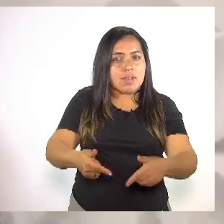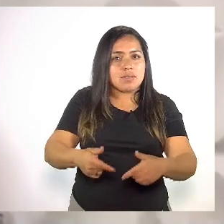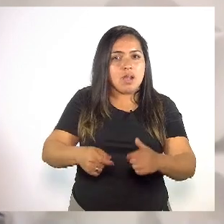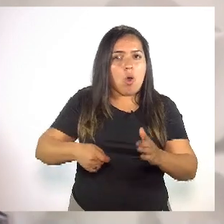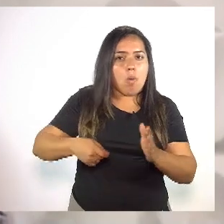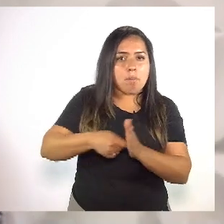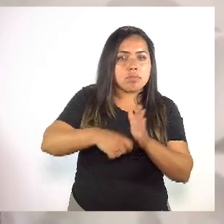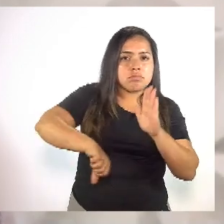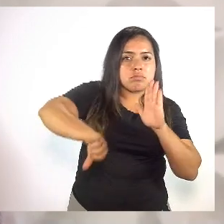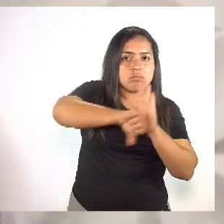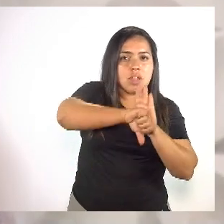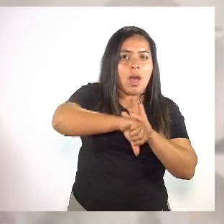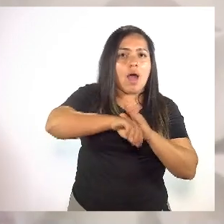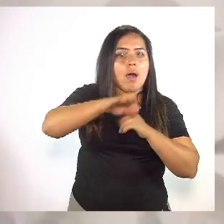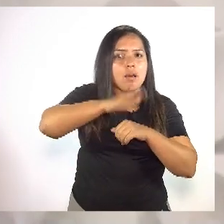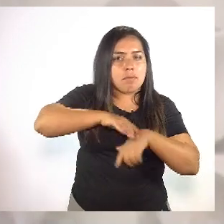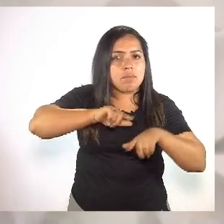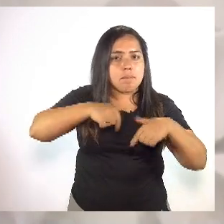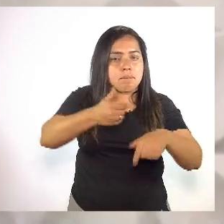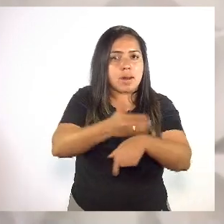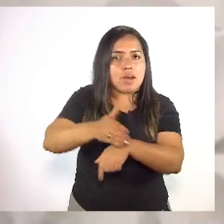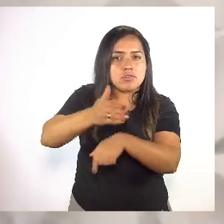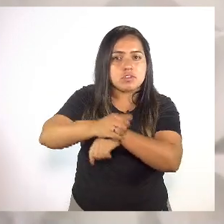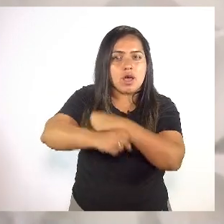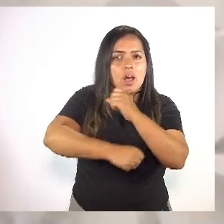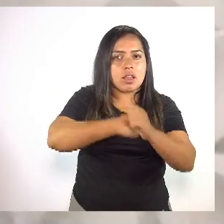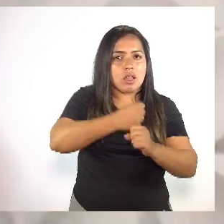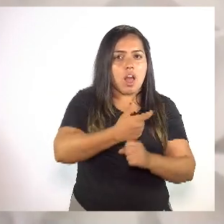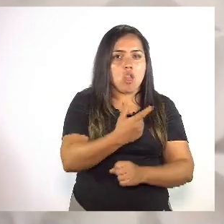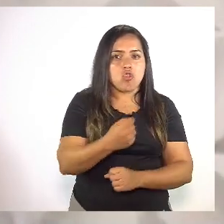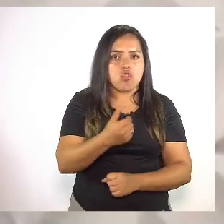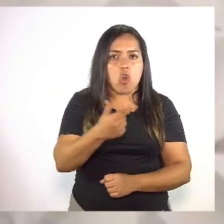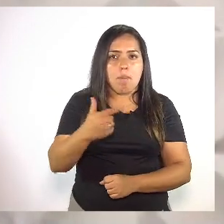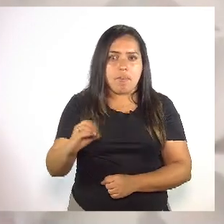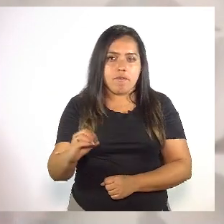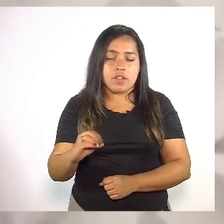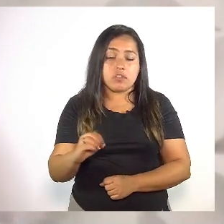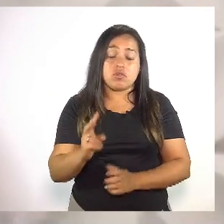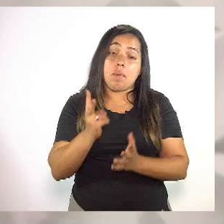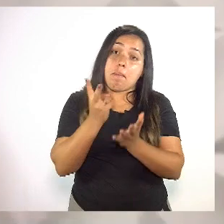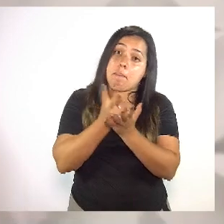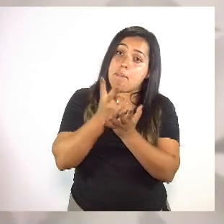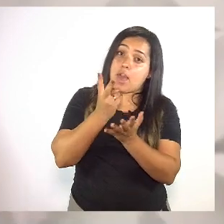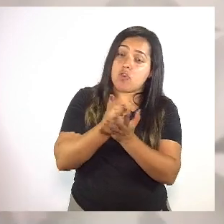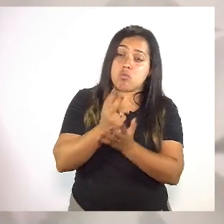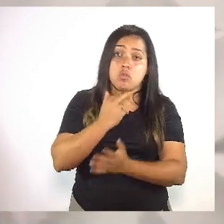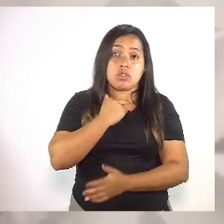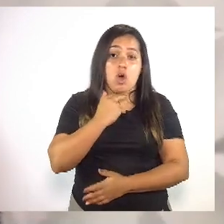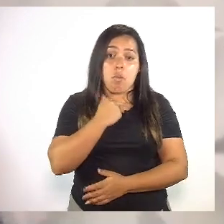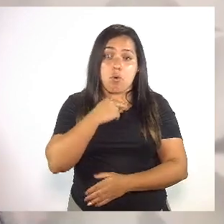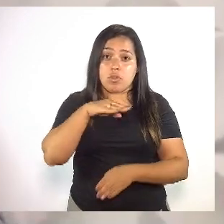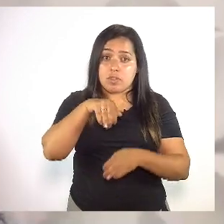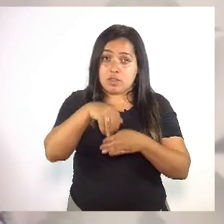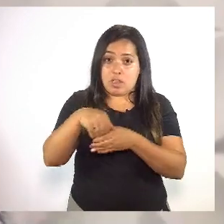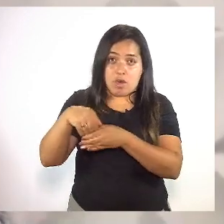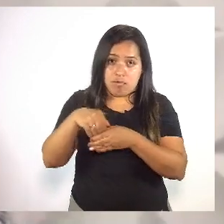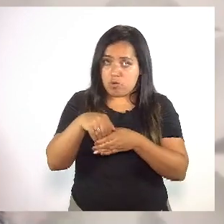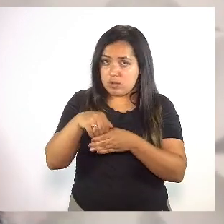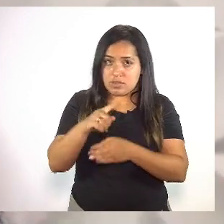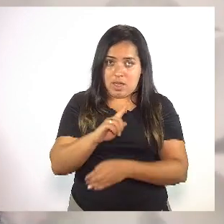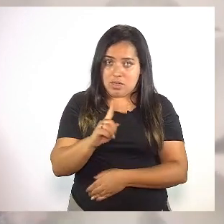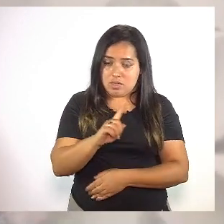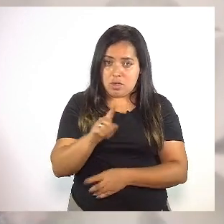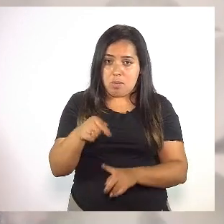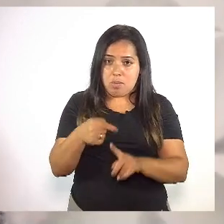criminosas exercidas no ano de 2020. Então, mesmo não podendo votar em sede